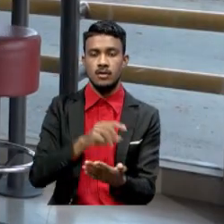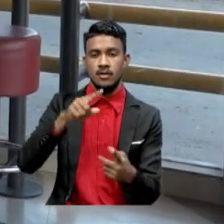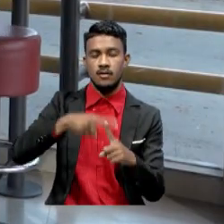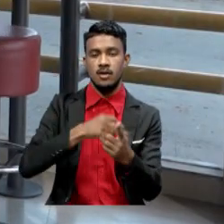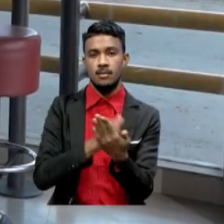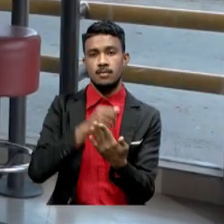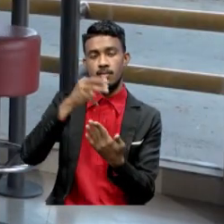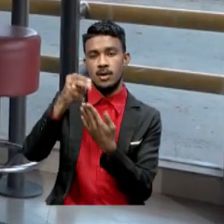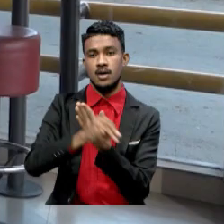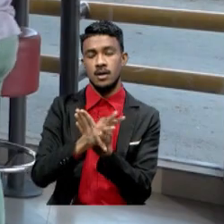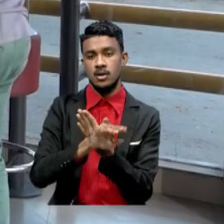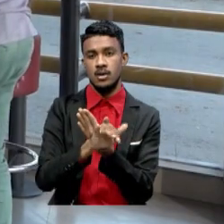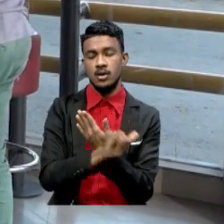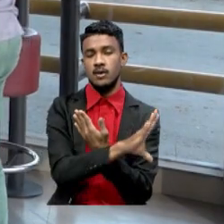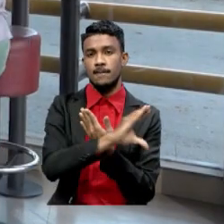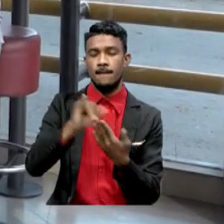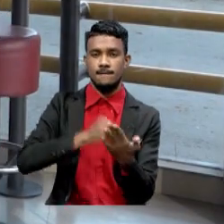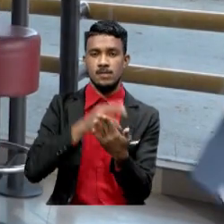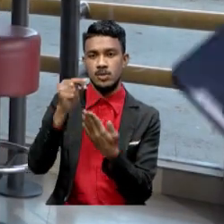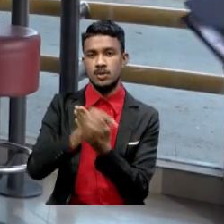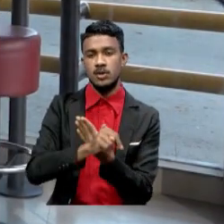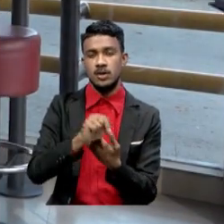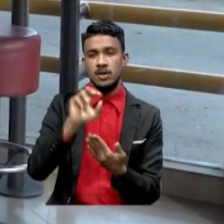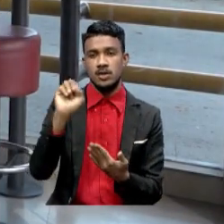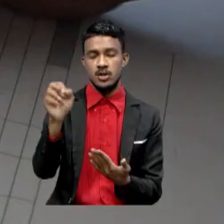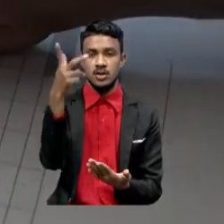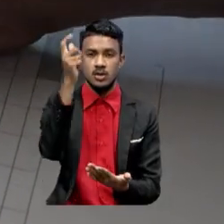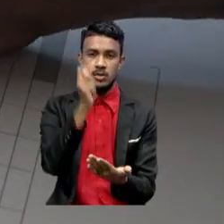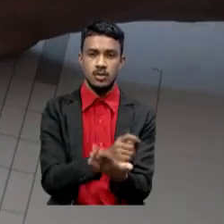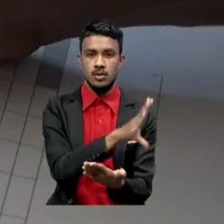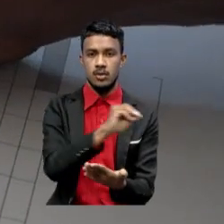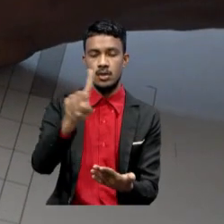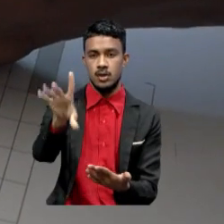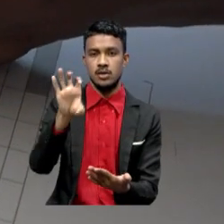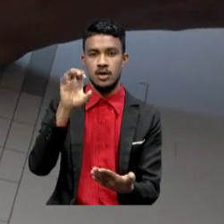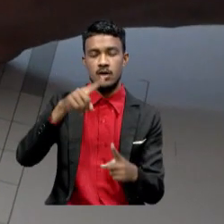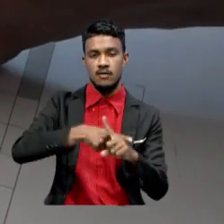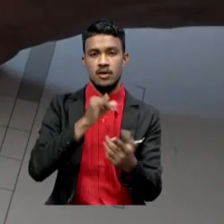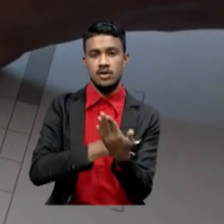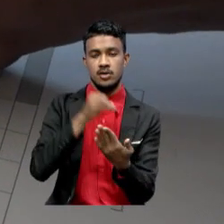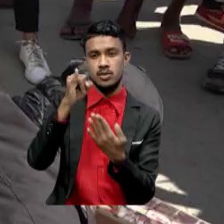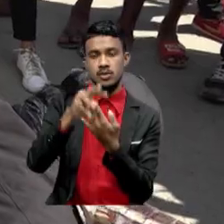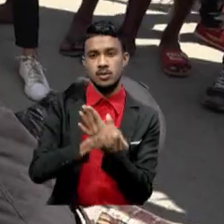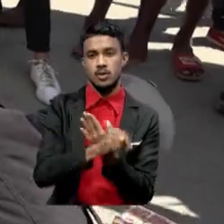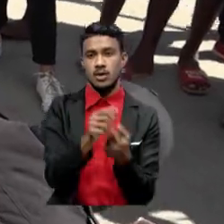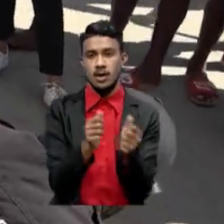ida atus tolo fulan junho rihun sanu resin tolo atus ida no fulan julho hamutuk rihun sanu